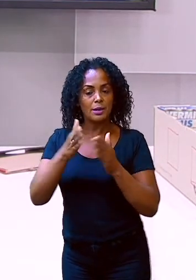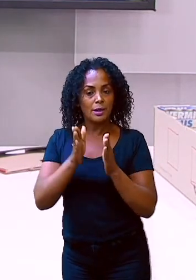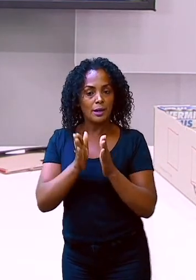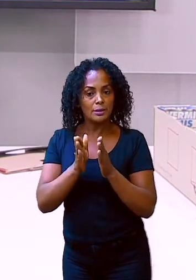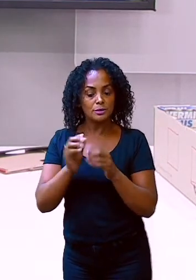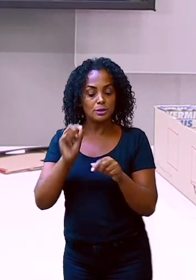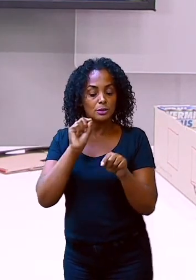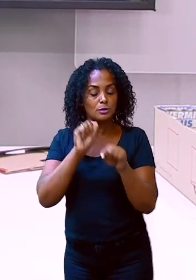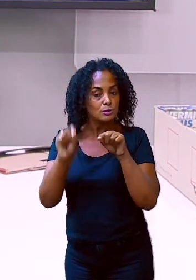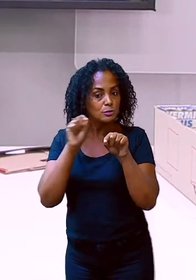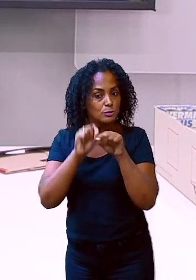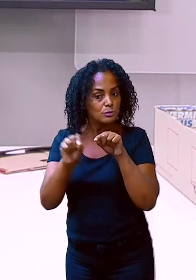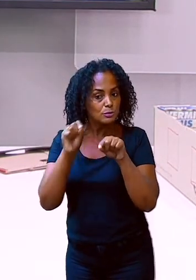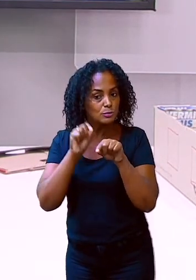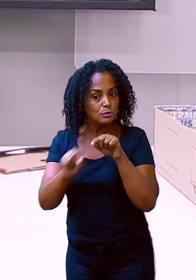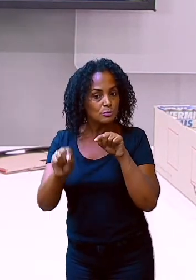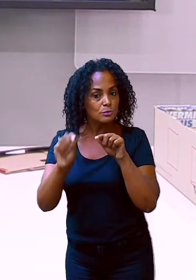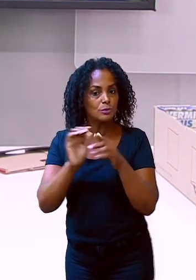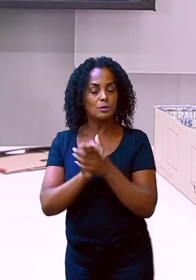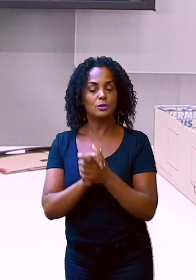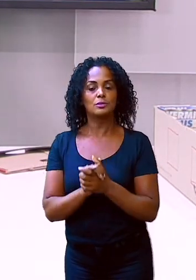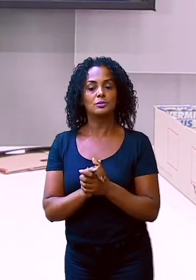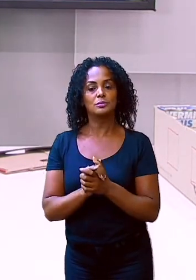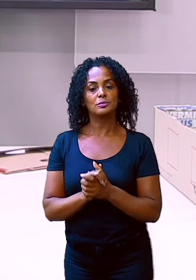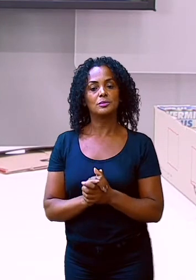as carteiras.